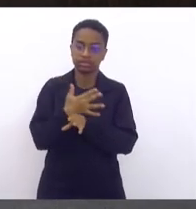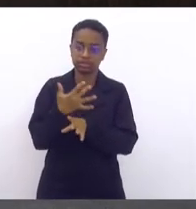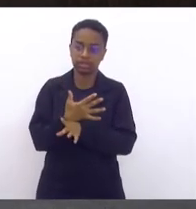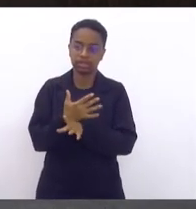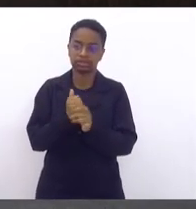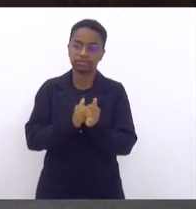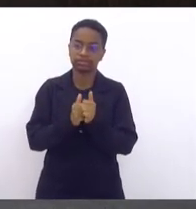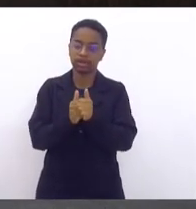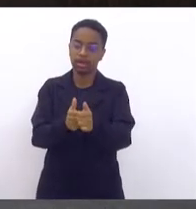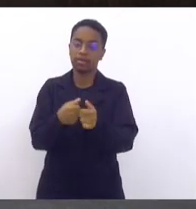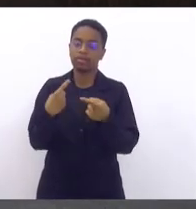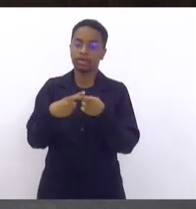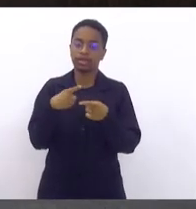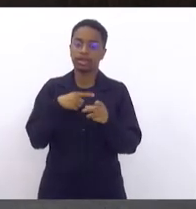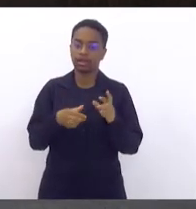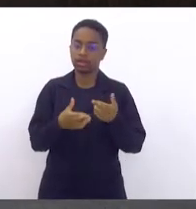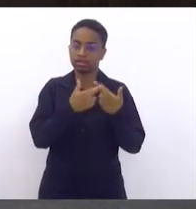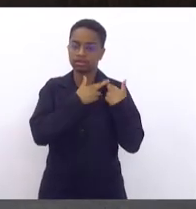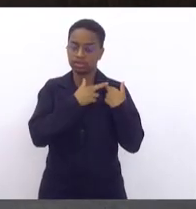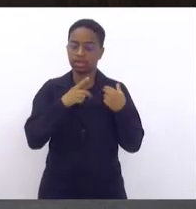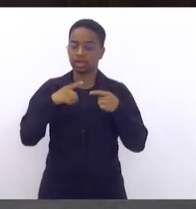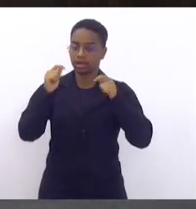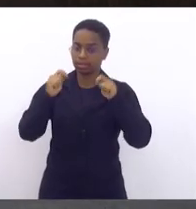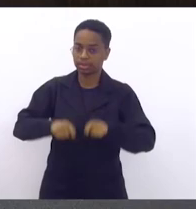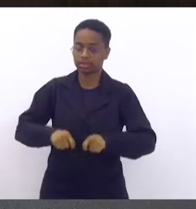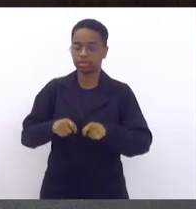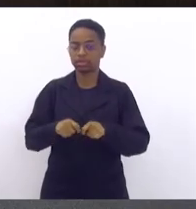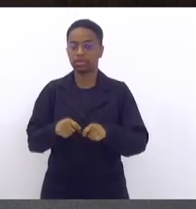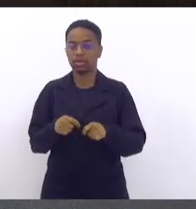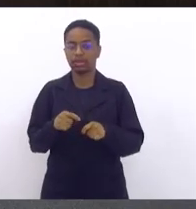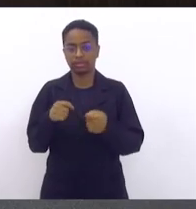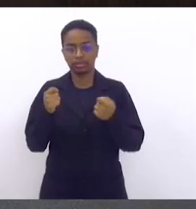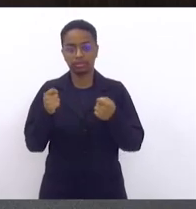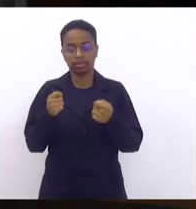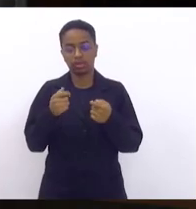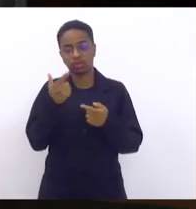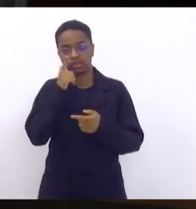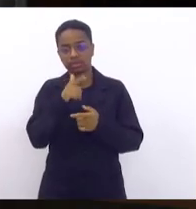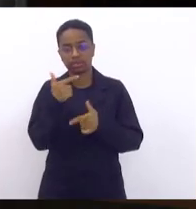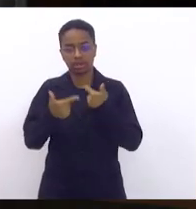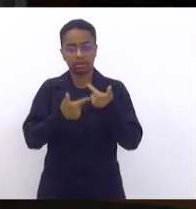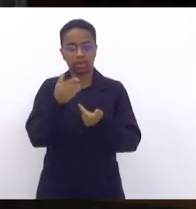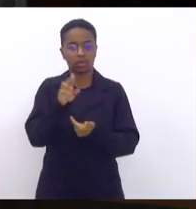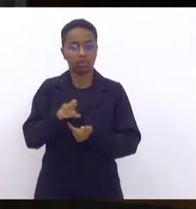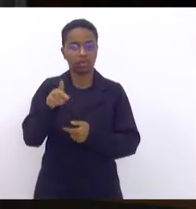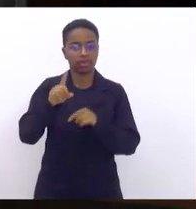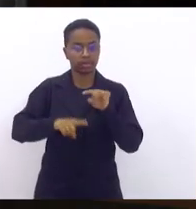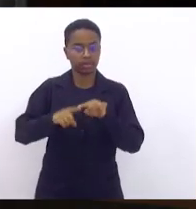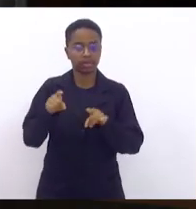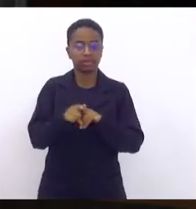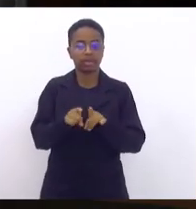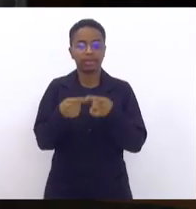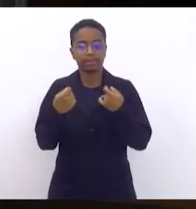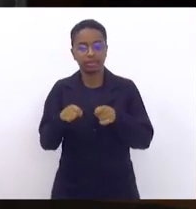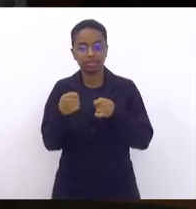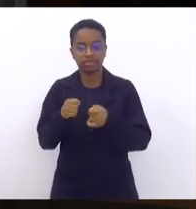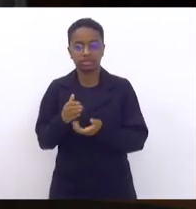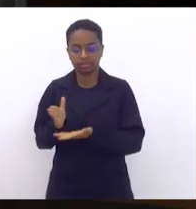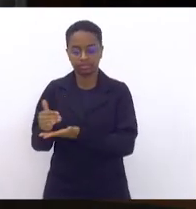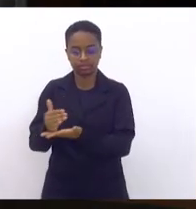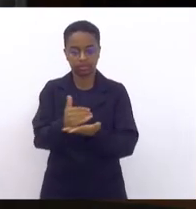competência que tenha competência do trabalho com resíduo e que devem Executar a coleta seletiva né